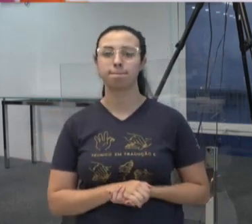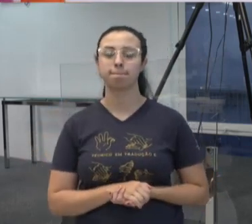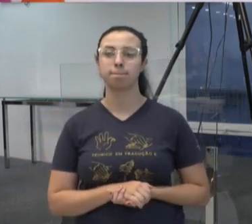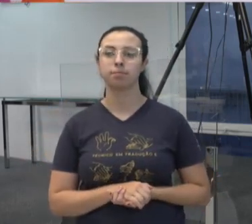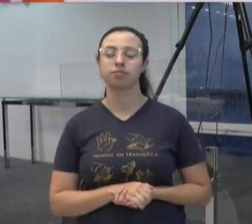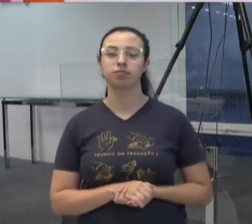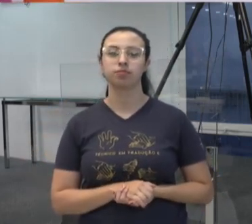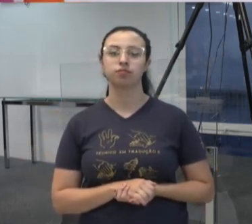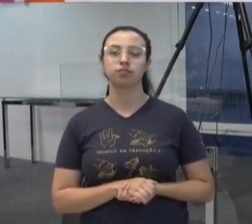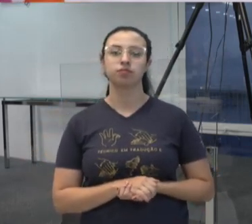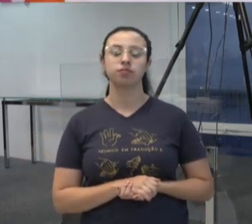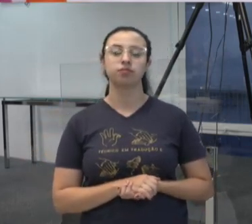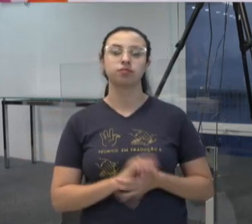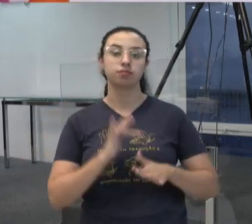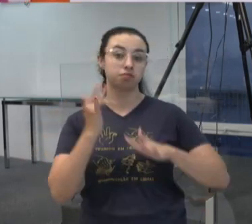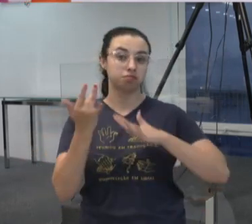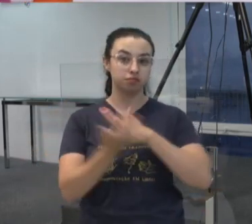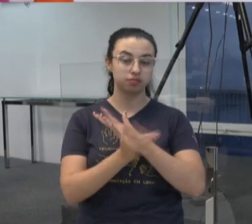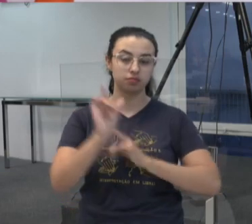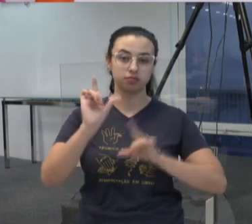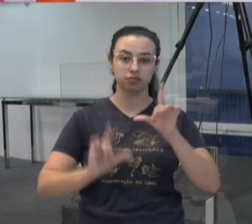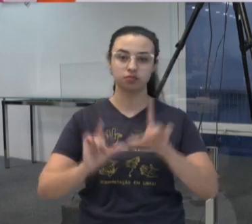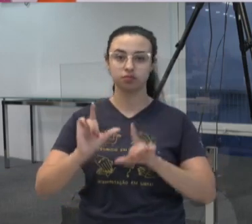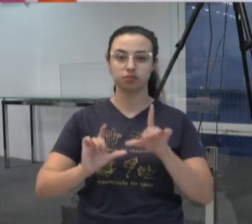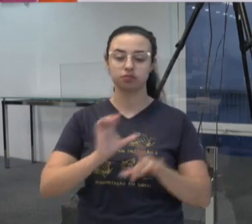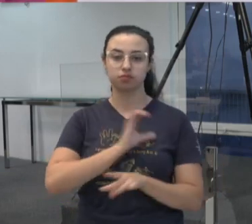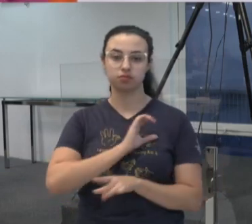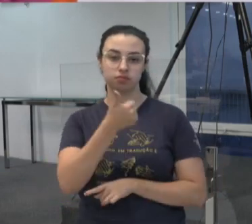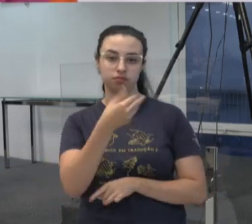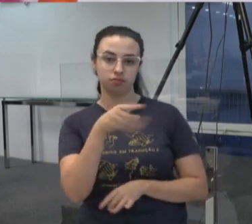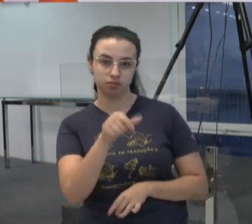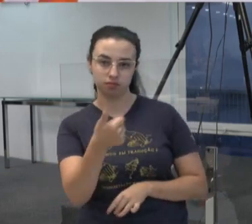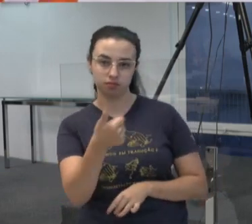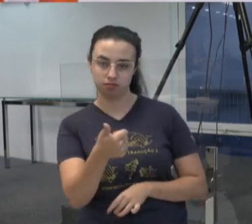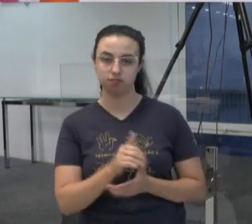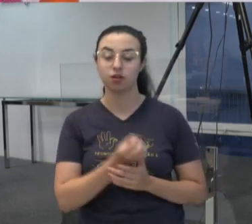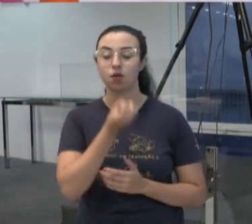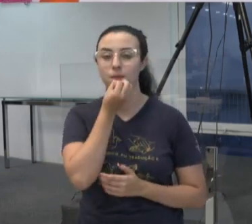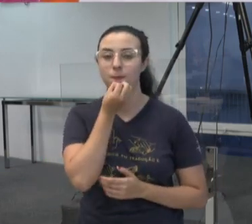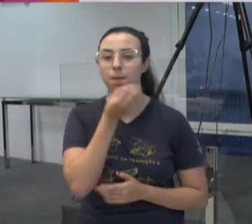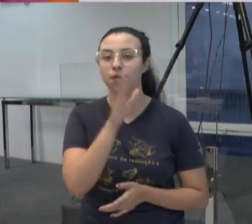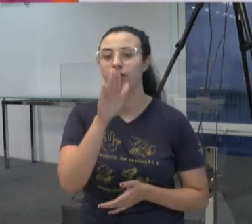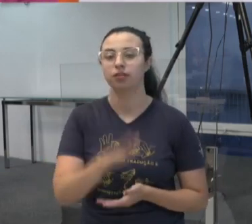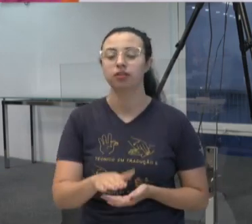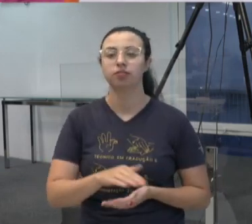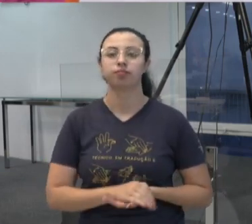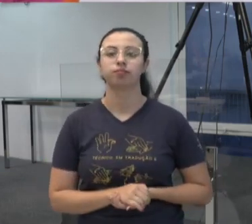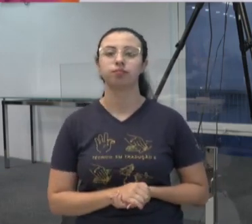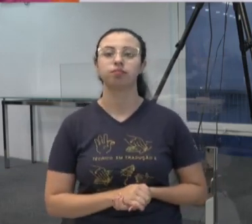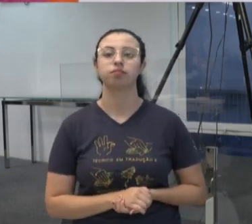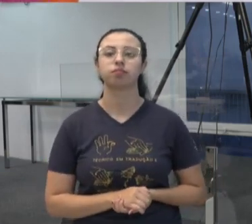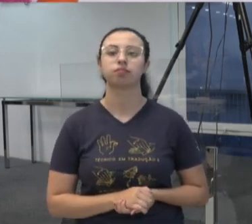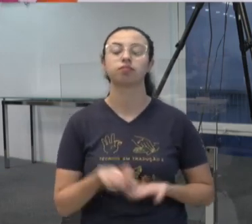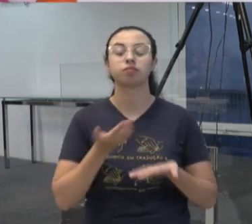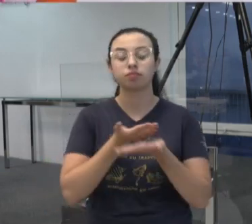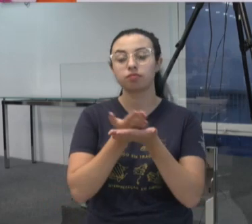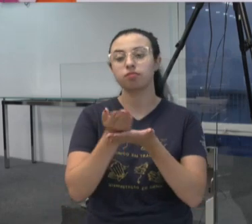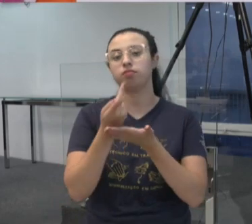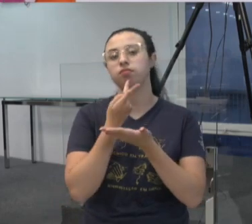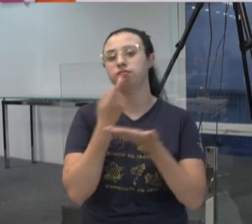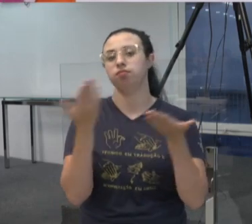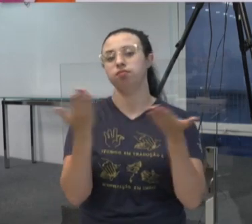pelas redes sociais, pela TV Candidés, NetCanon, boa tarde a todos. Senhor Presidente, eu gostaria de iniciar a minha fala de hoje